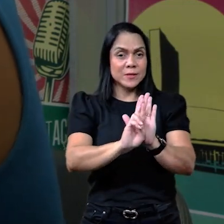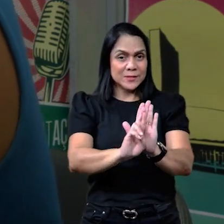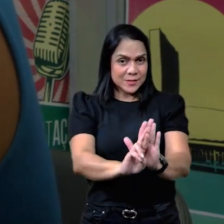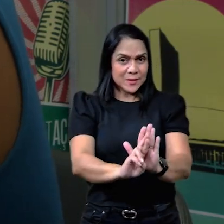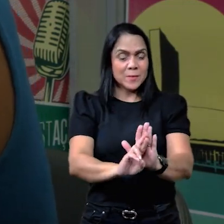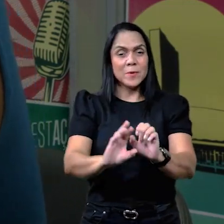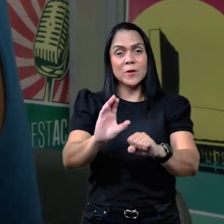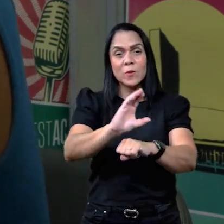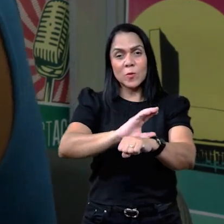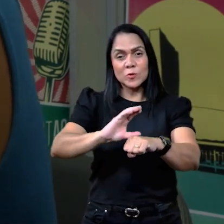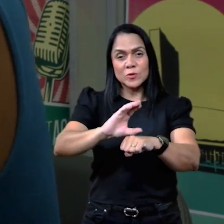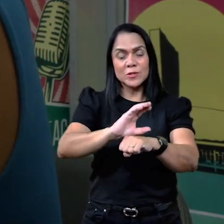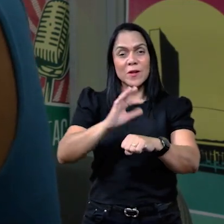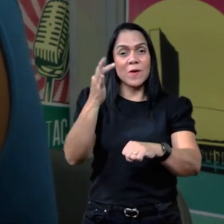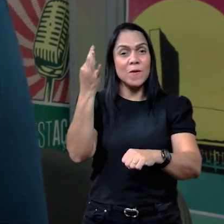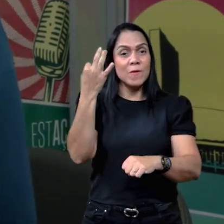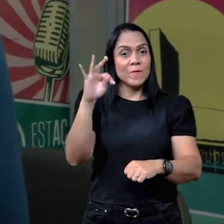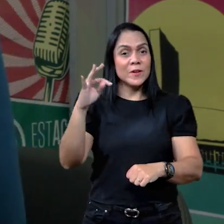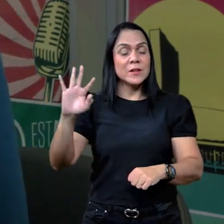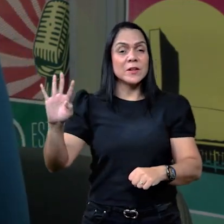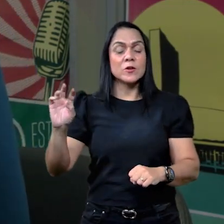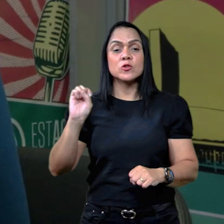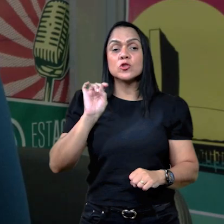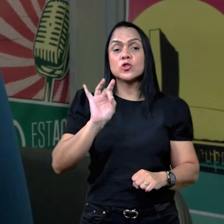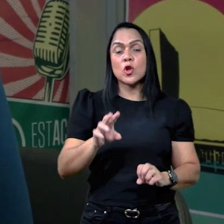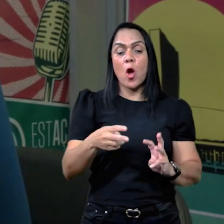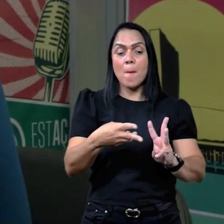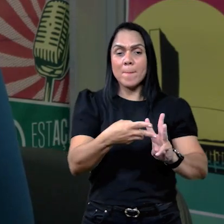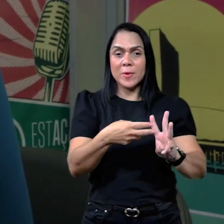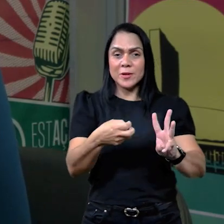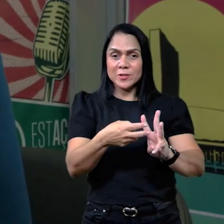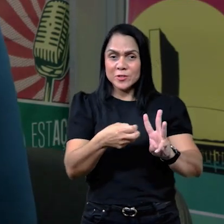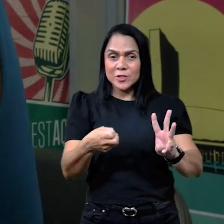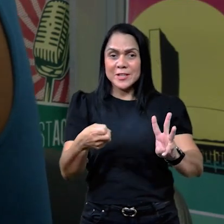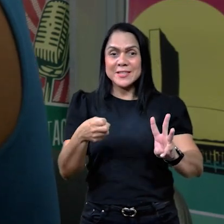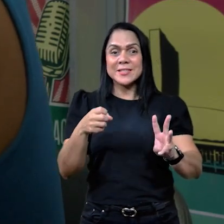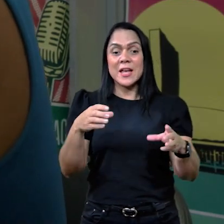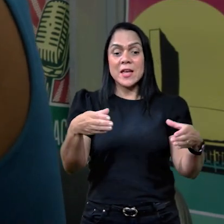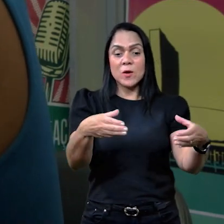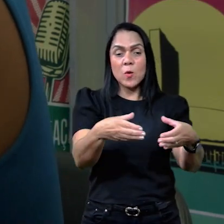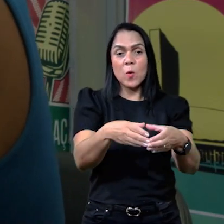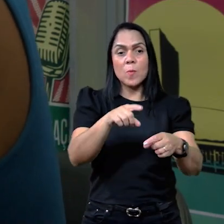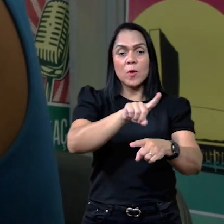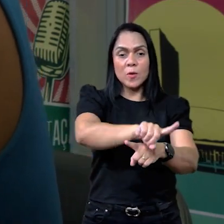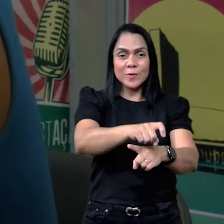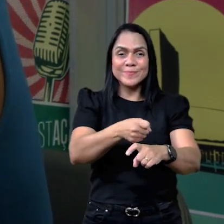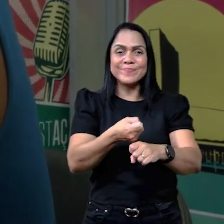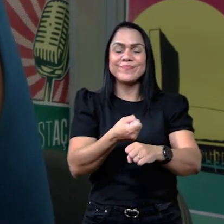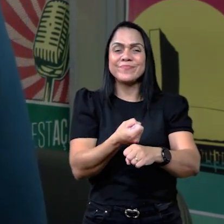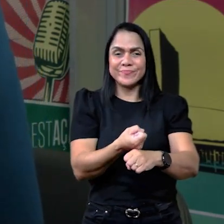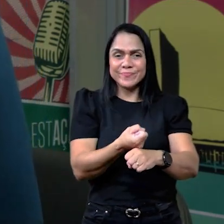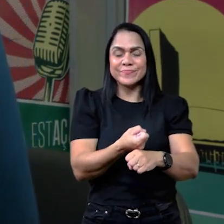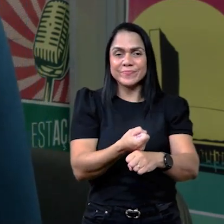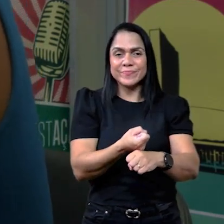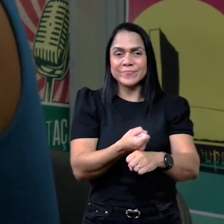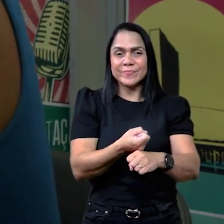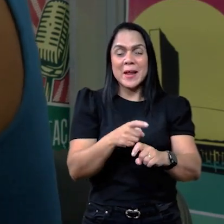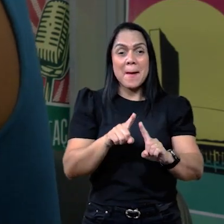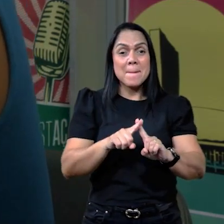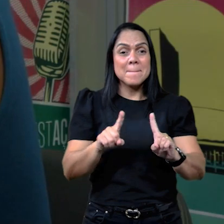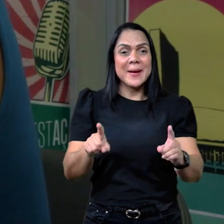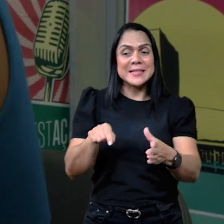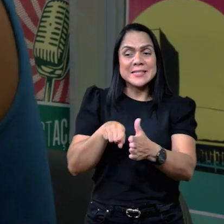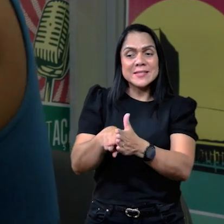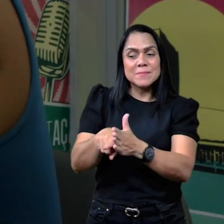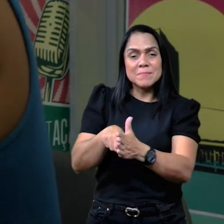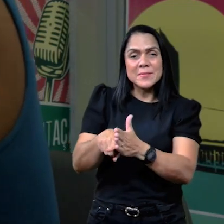esse reconhecimento para os povos indígenas e para a população quilombola. E aí a gente vai conseguir ter um censo que vai